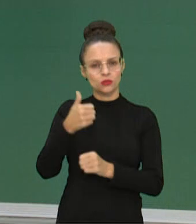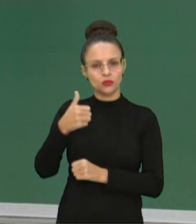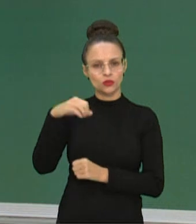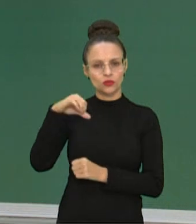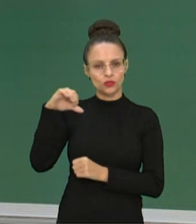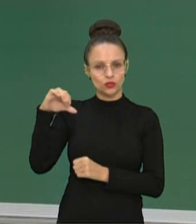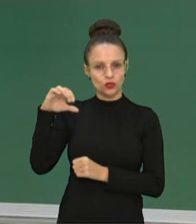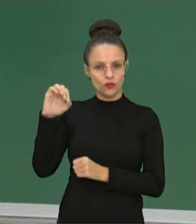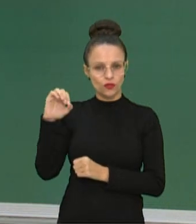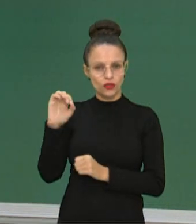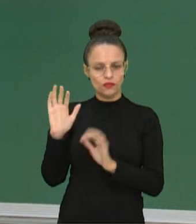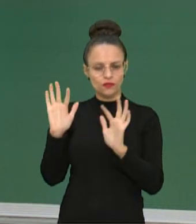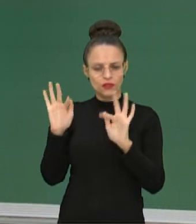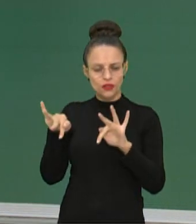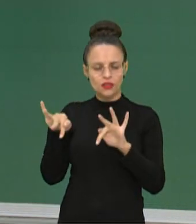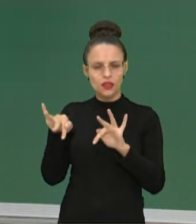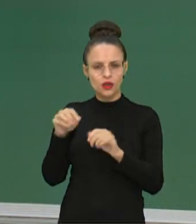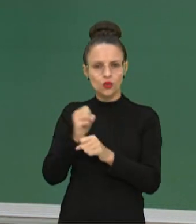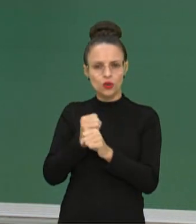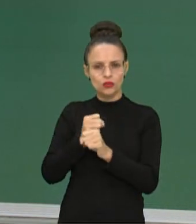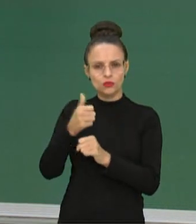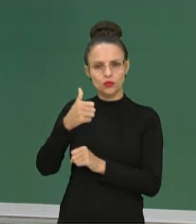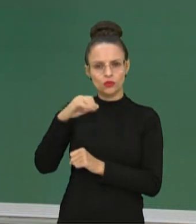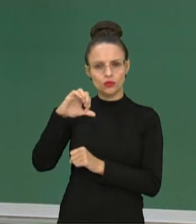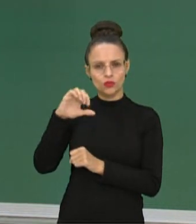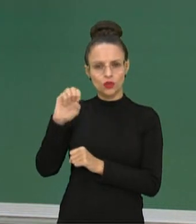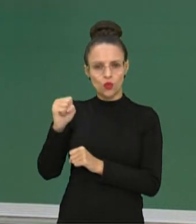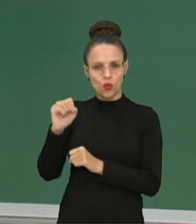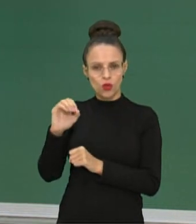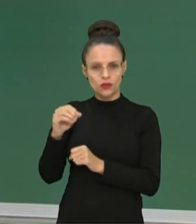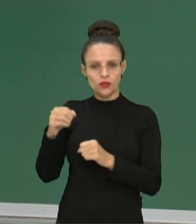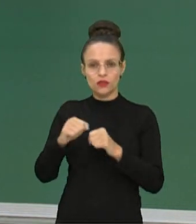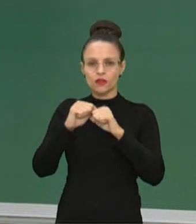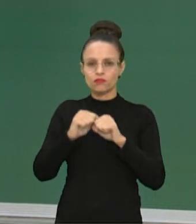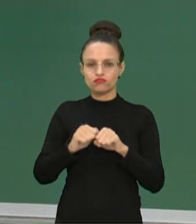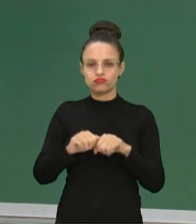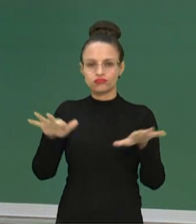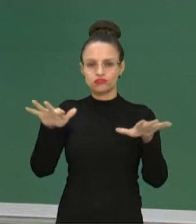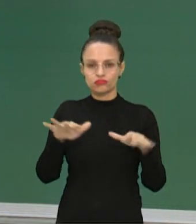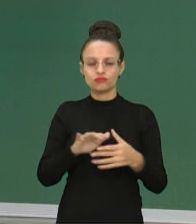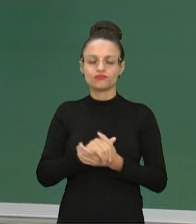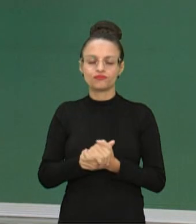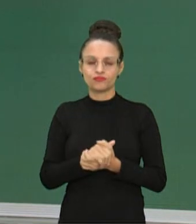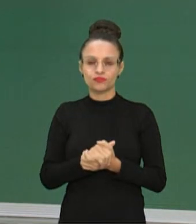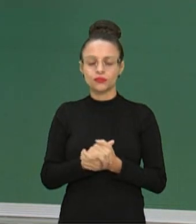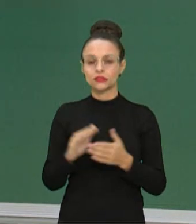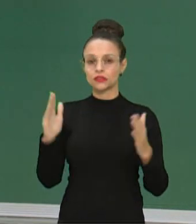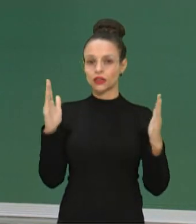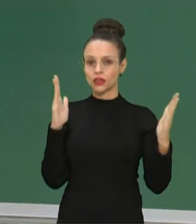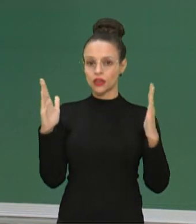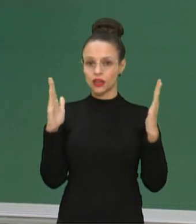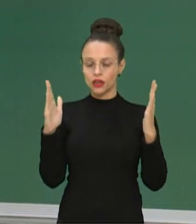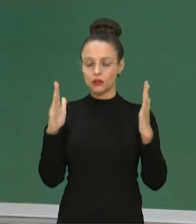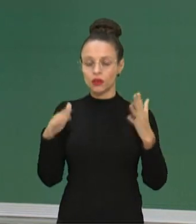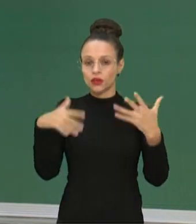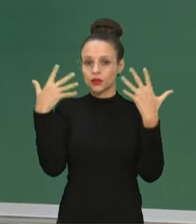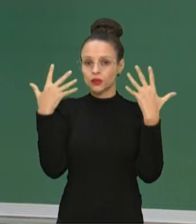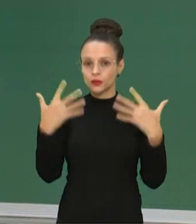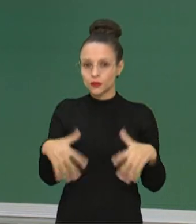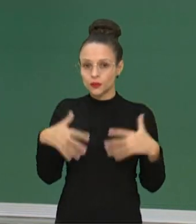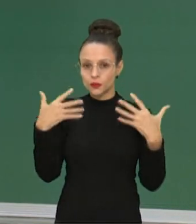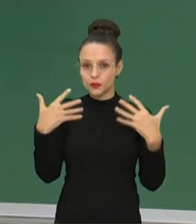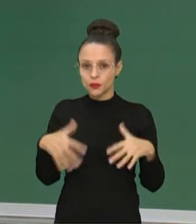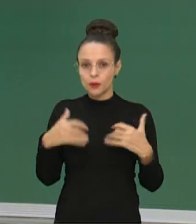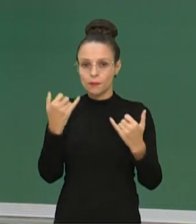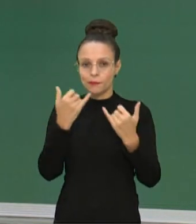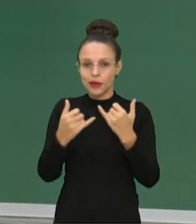dos anos 80, que isto vai eclodir. E na época isso foi como se